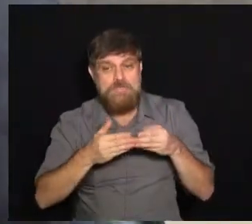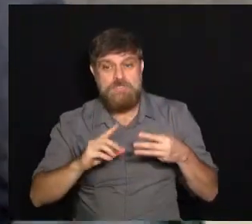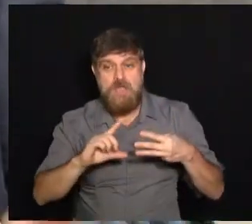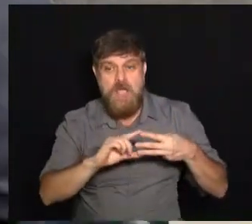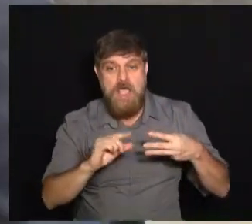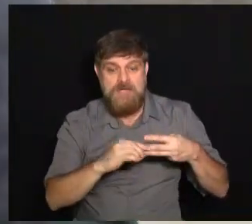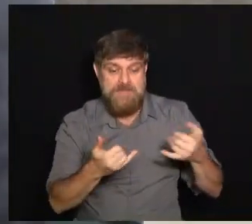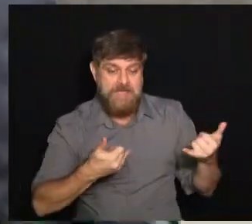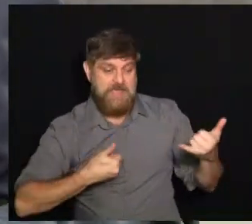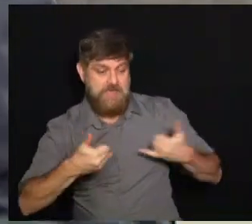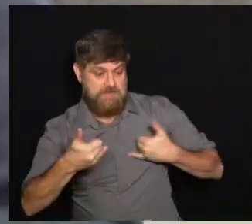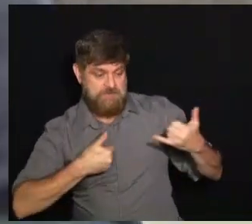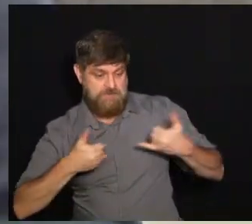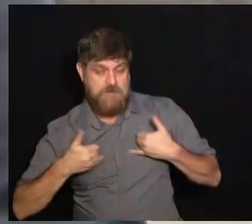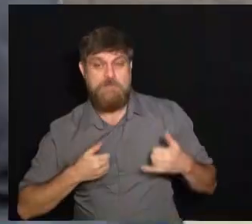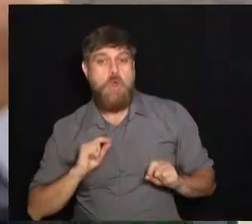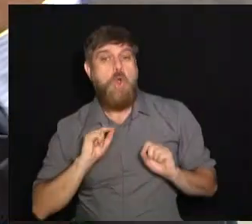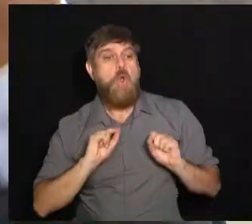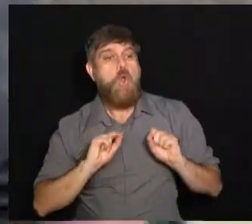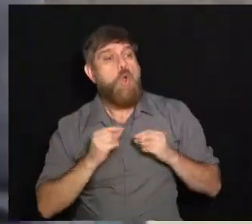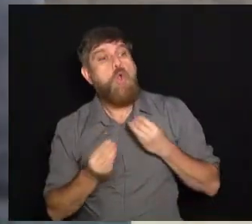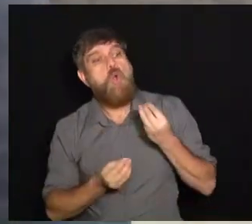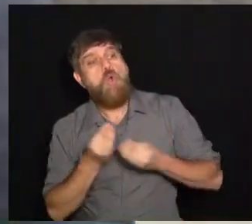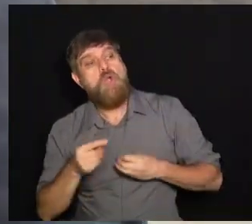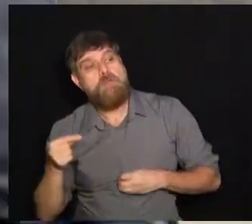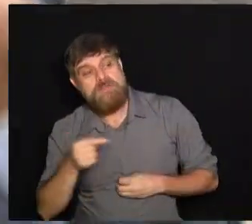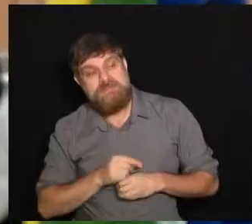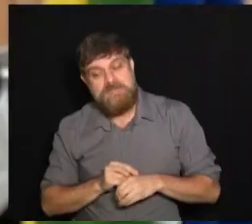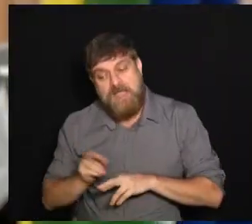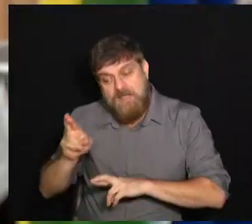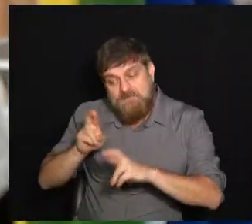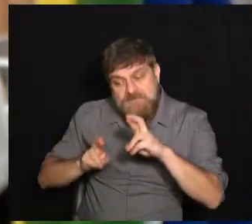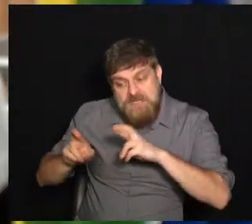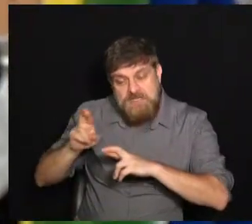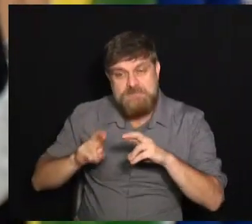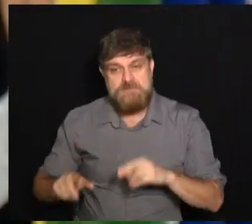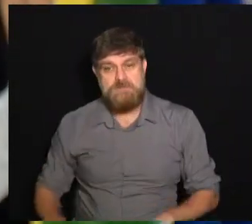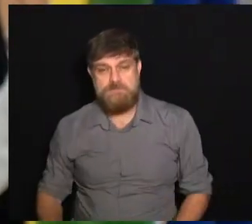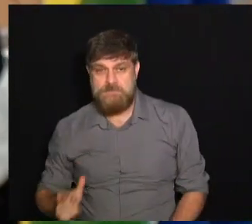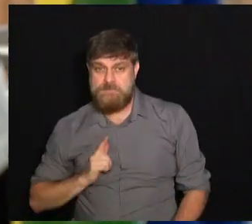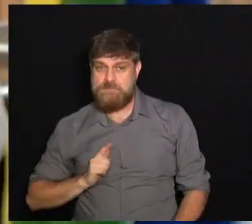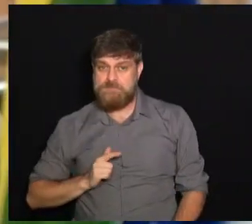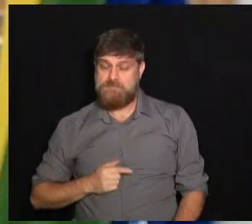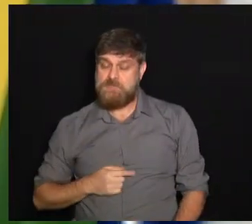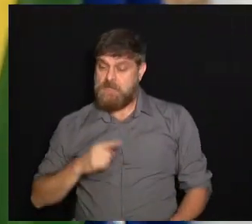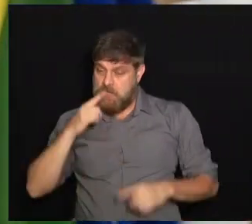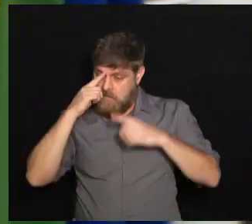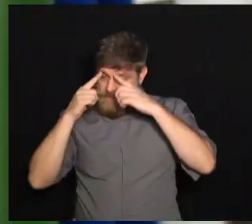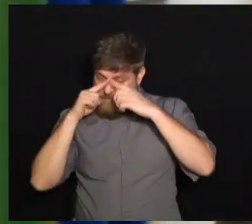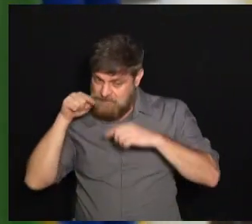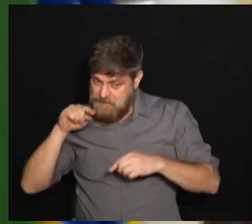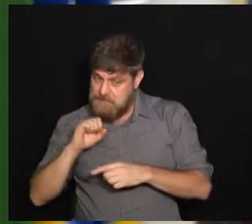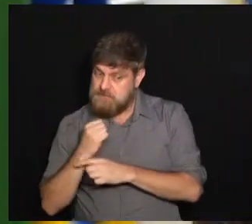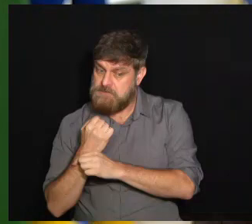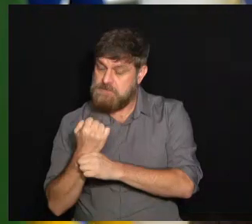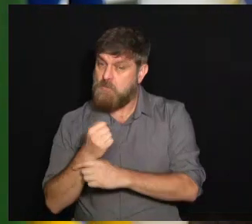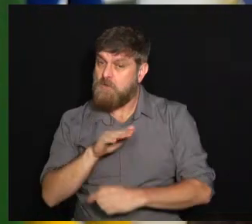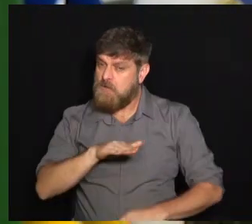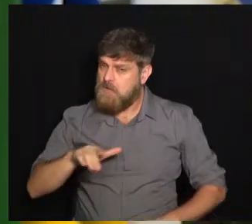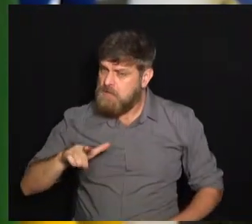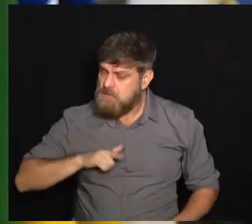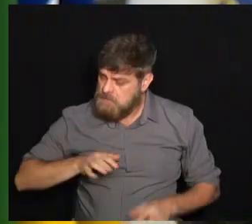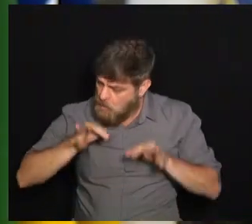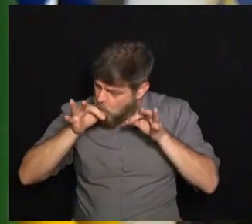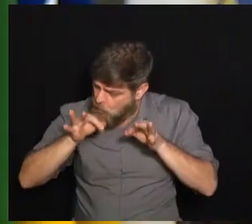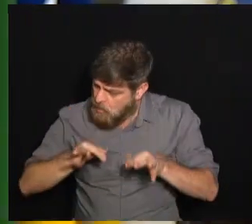informe para a gente como é que está, se ela está fiscalizando. O parlamentar questiona se a segurança dessas crianças está